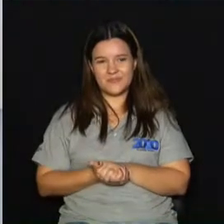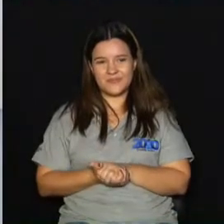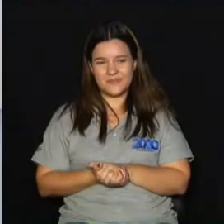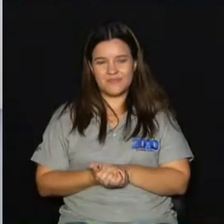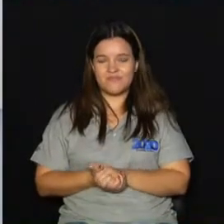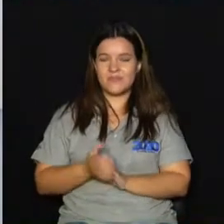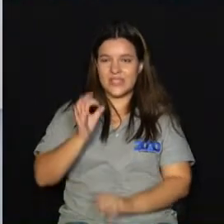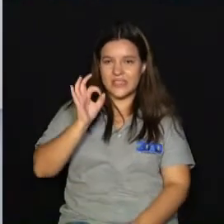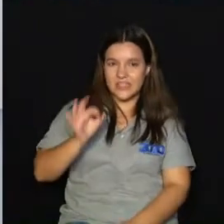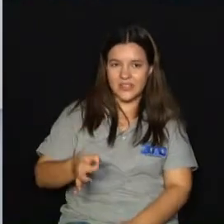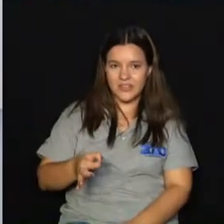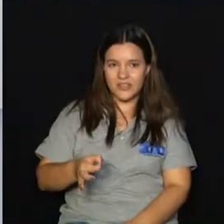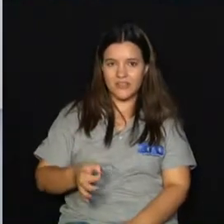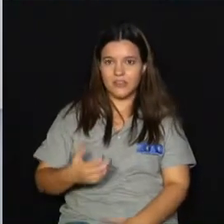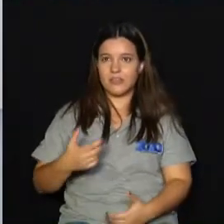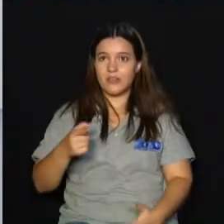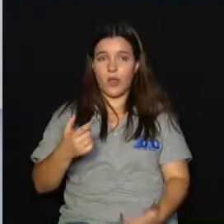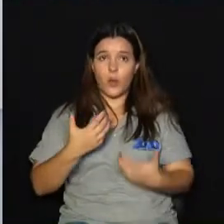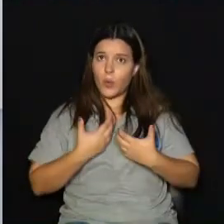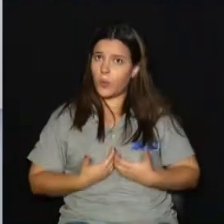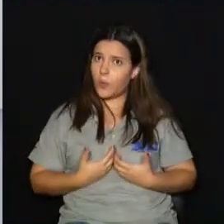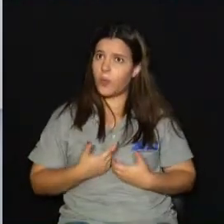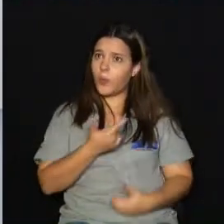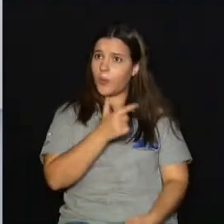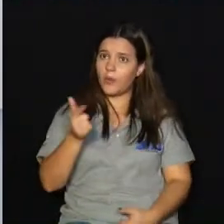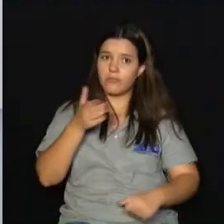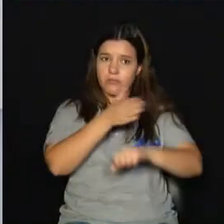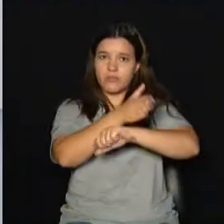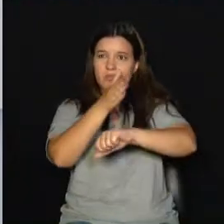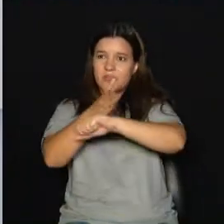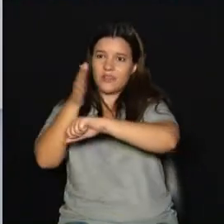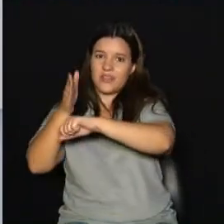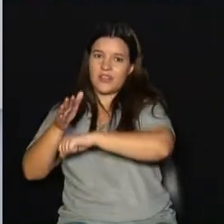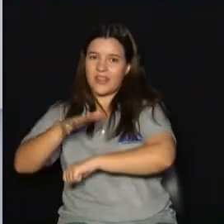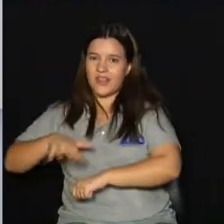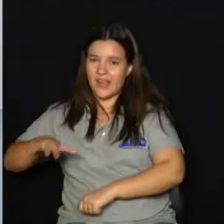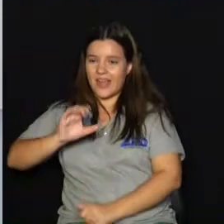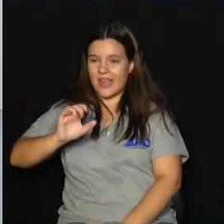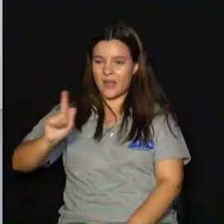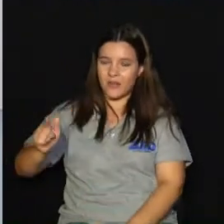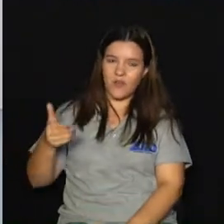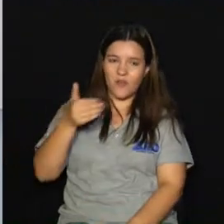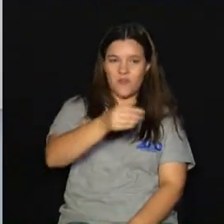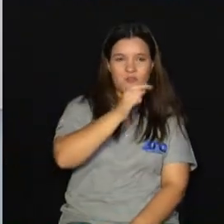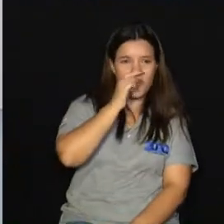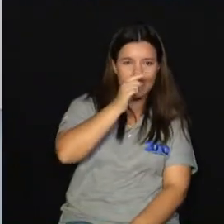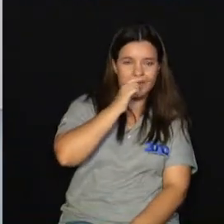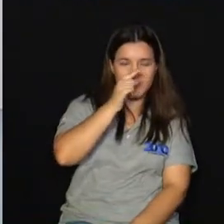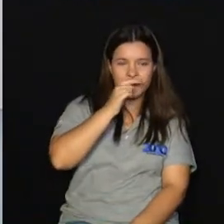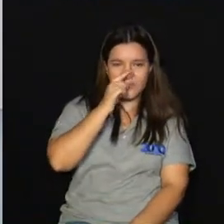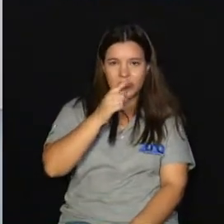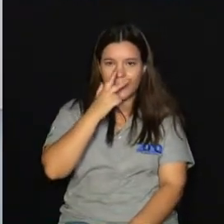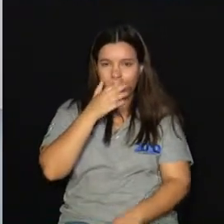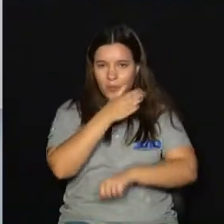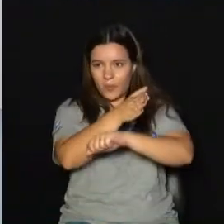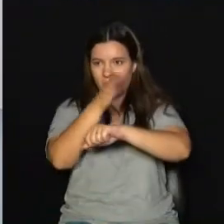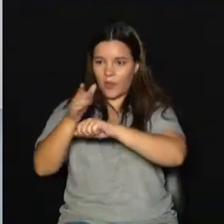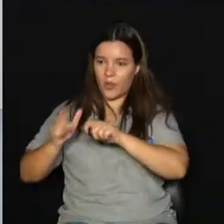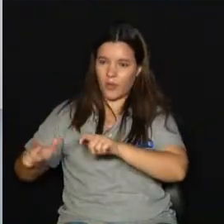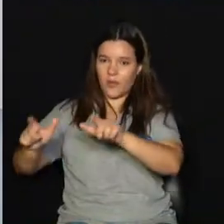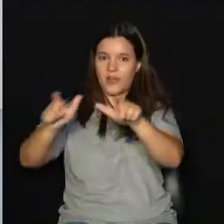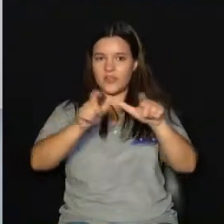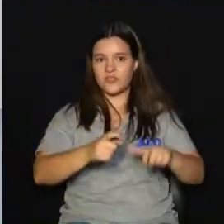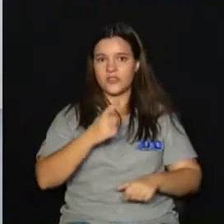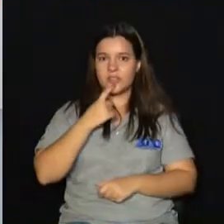Tá certo, incansável Rubens Morelli, do Distrito do Campo Grande para o Distrito do Ouro Verde, dando um giro, trazendo aqui